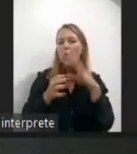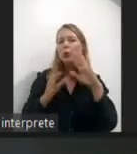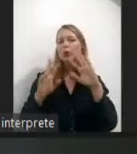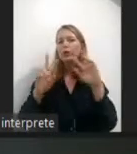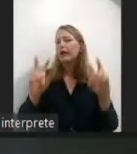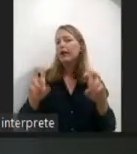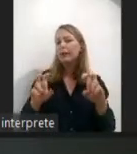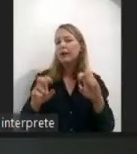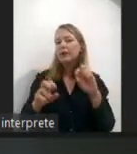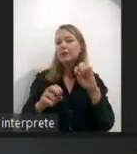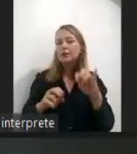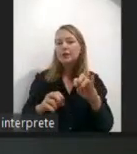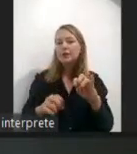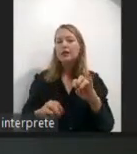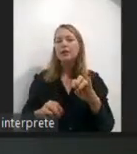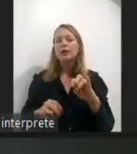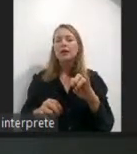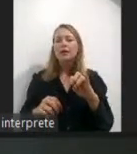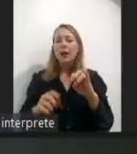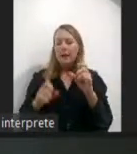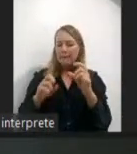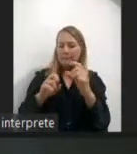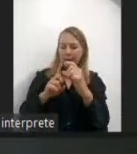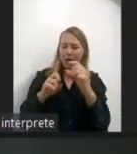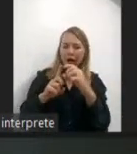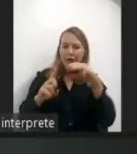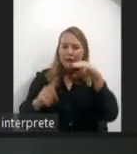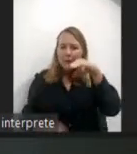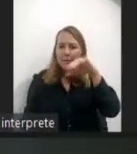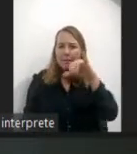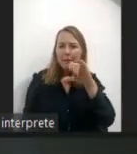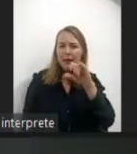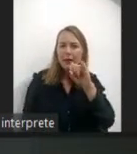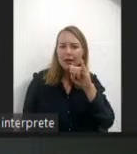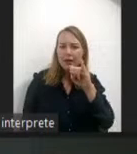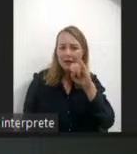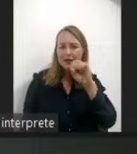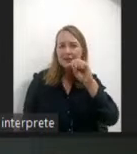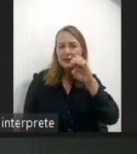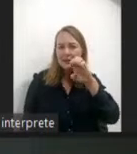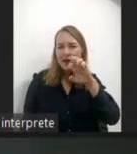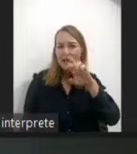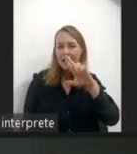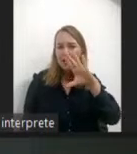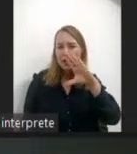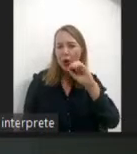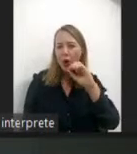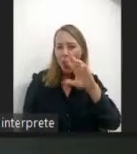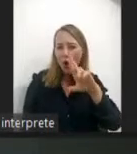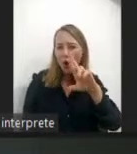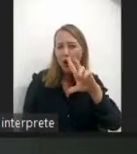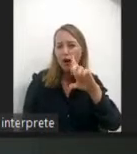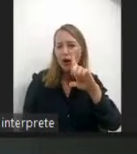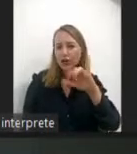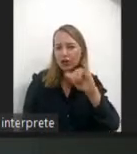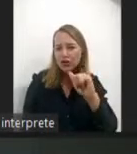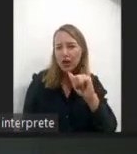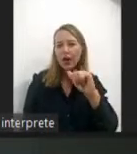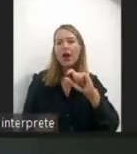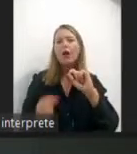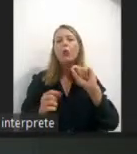para a etimologia da palavra, buscando a gramática, nós sabemos que misericórdia é um